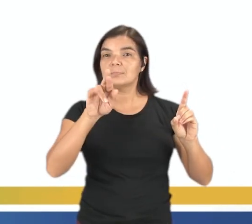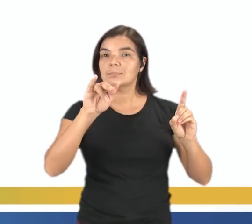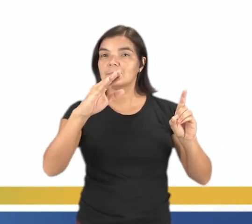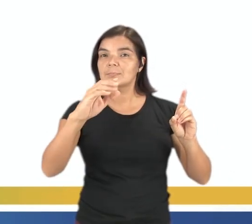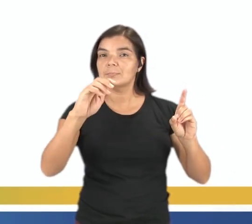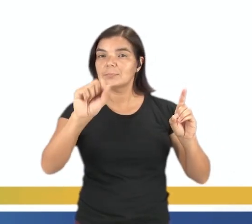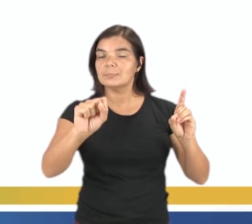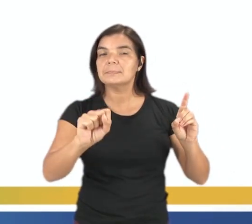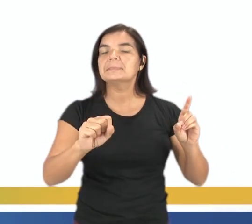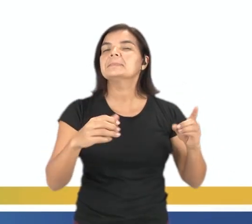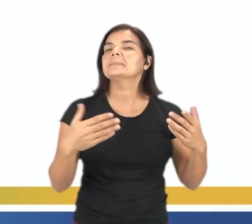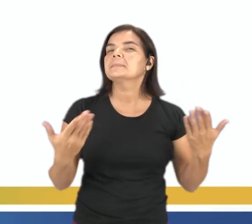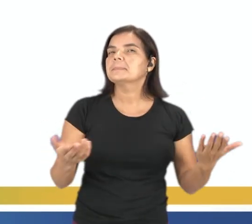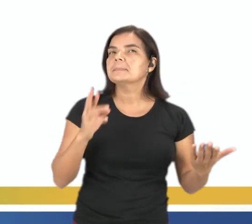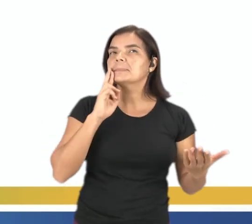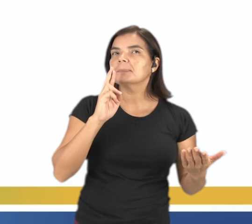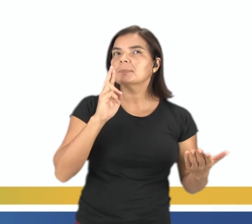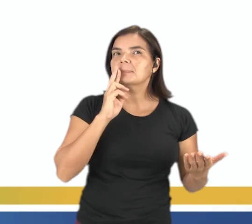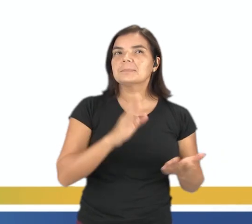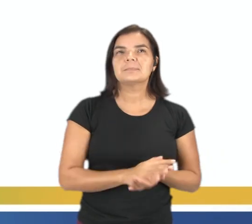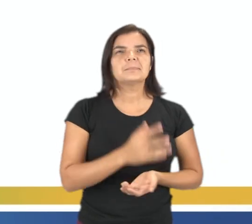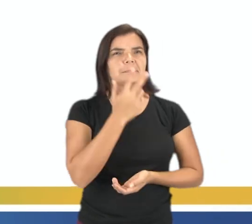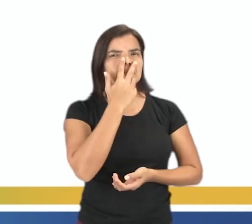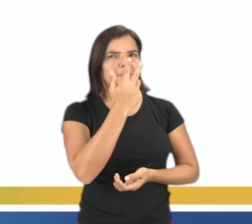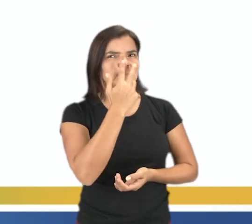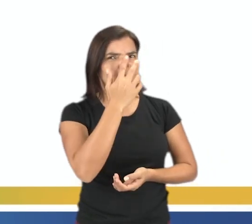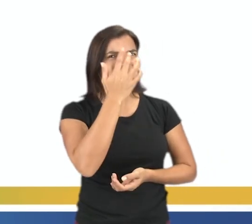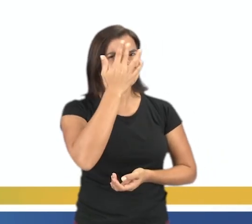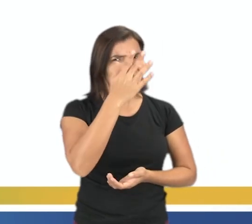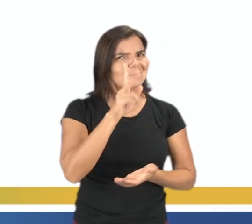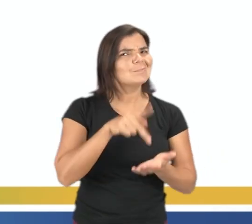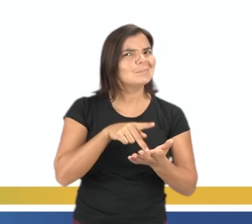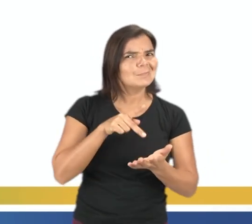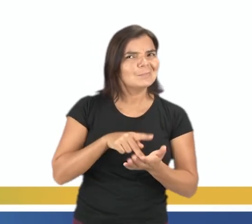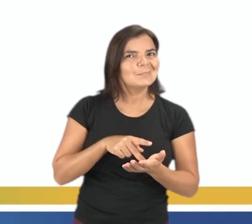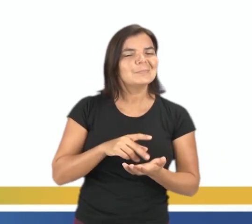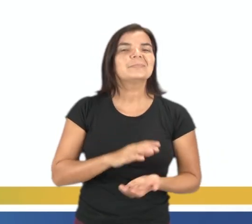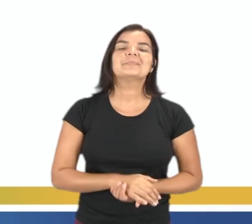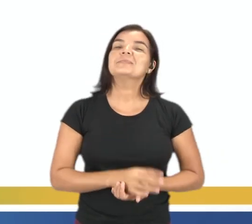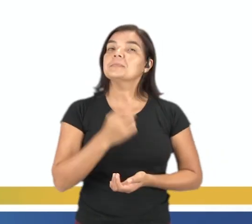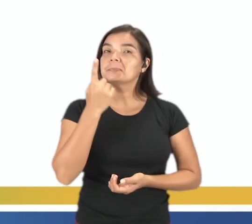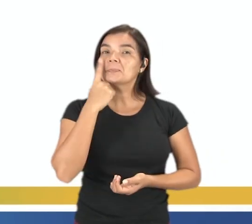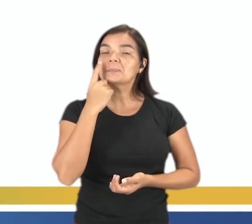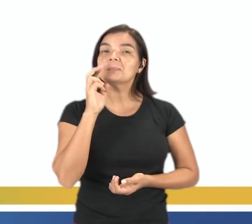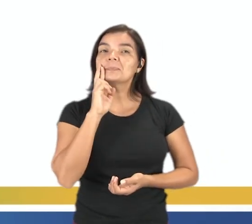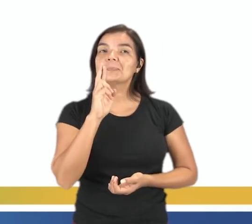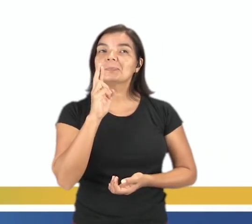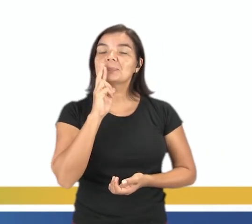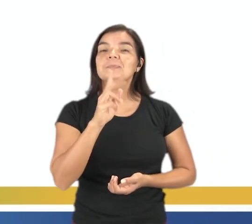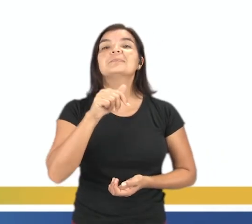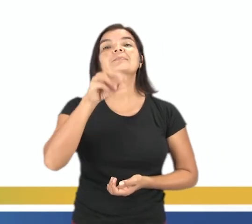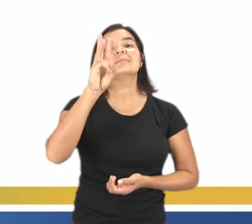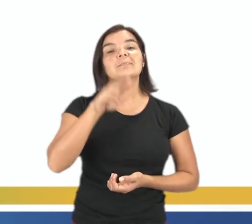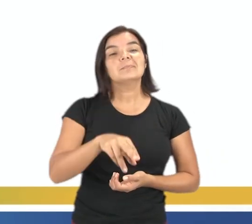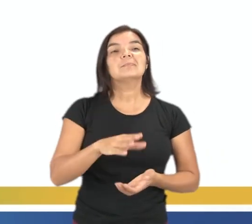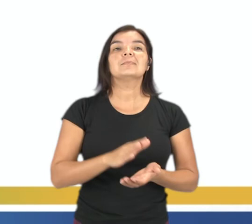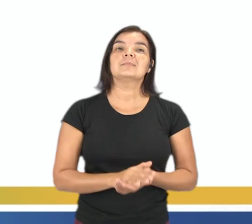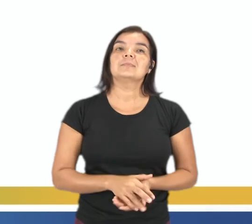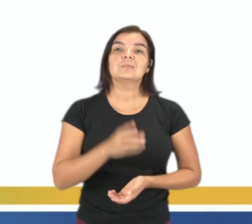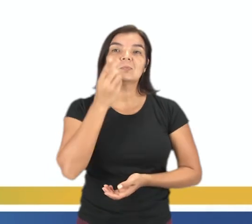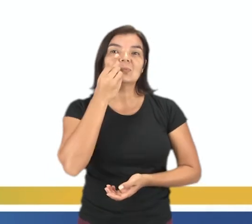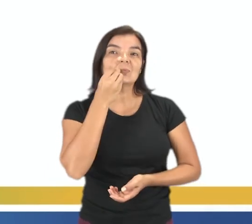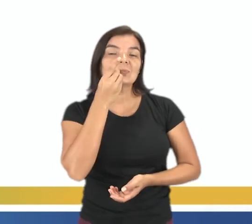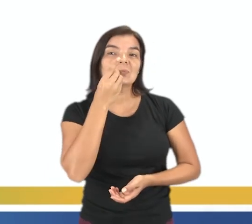D, BRICS. Parece-me que está fácil, não é verdade? Vamos lá então? Quem respondeu